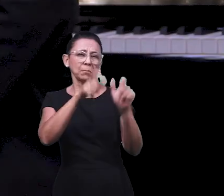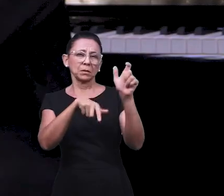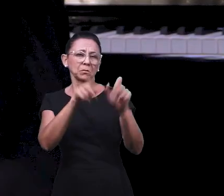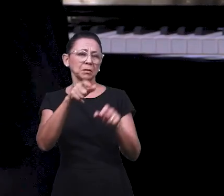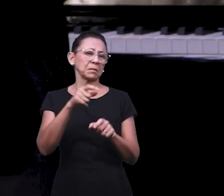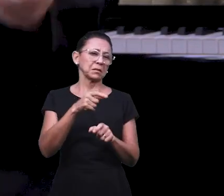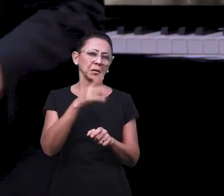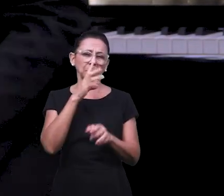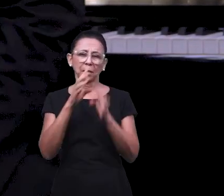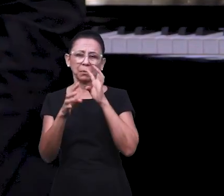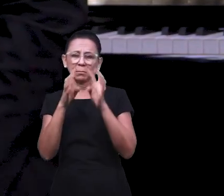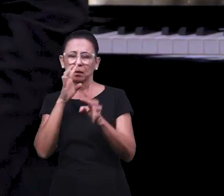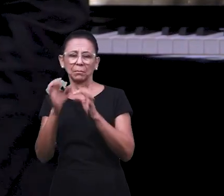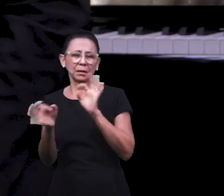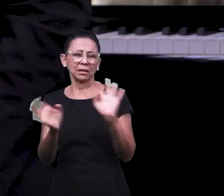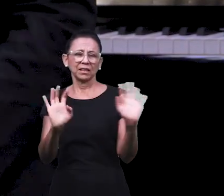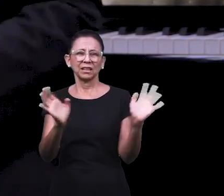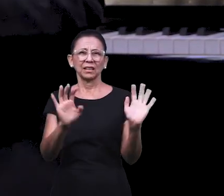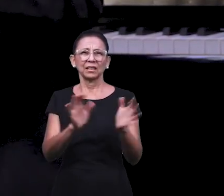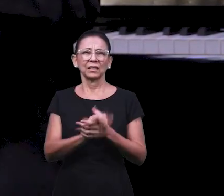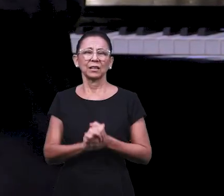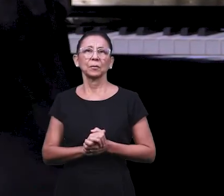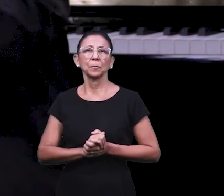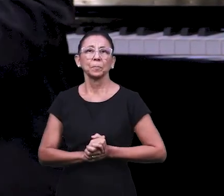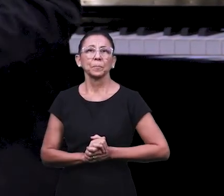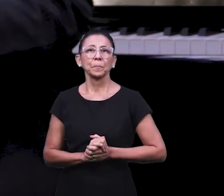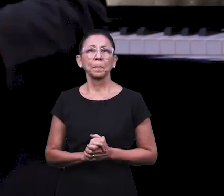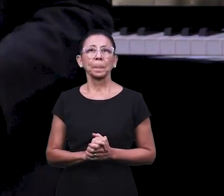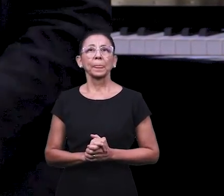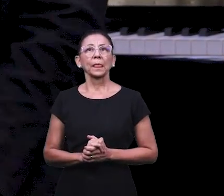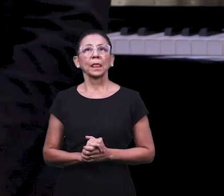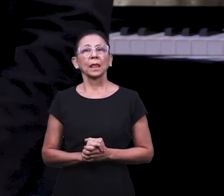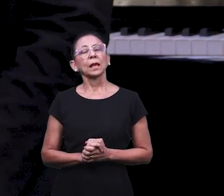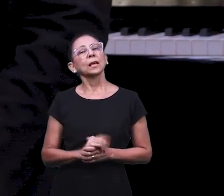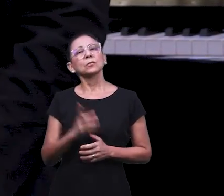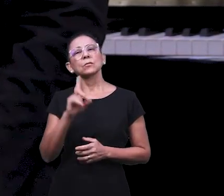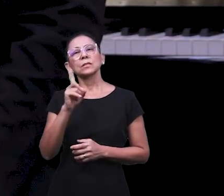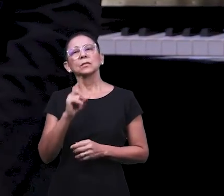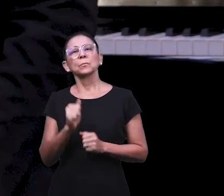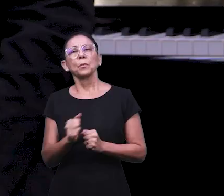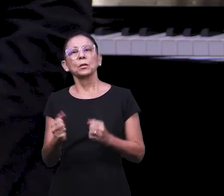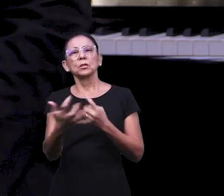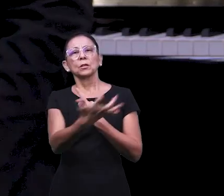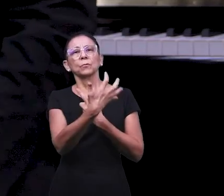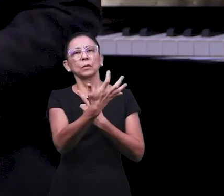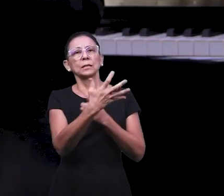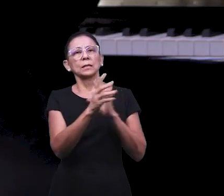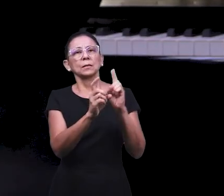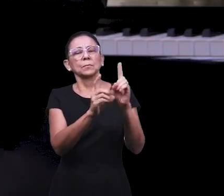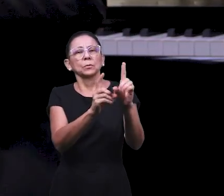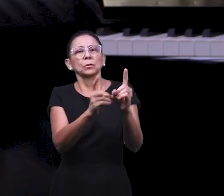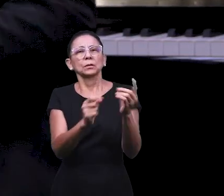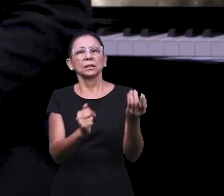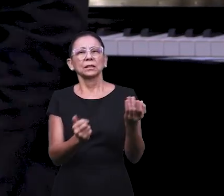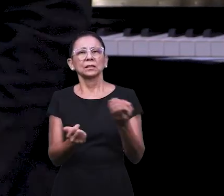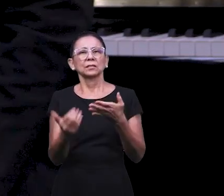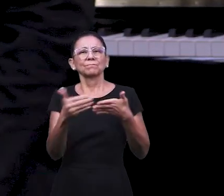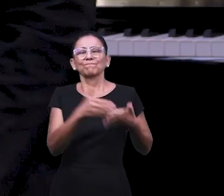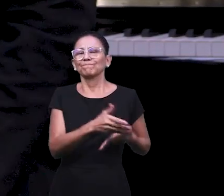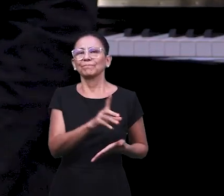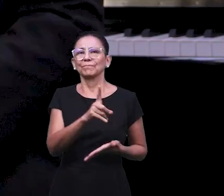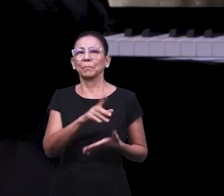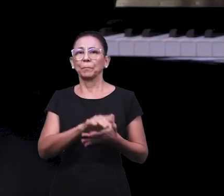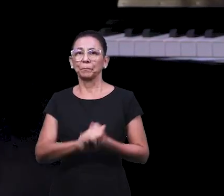atrás de ventos de doutrinas. Entendeu? O que eu tenho vivido nessa obra é extraordinário, e eu não posso negar como Deus fala em nosso